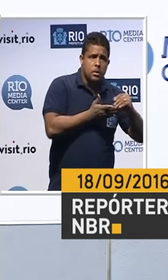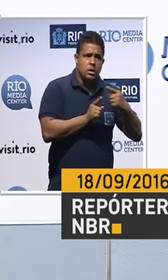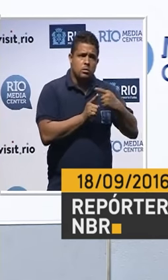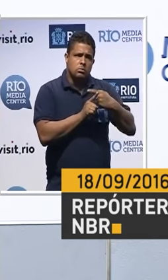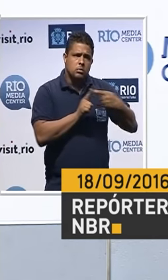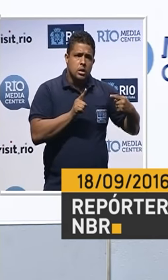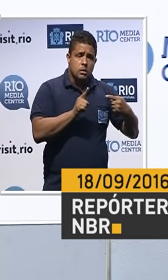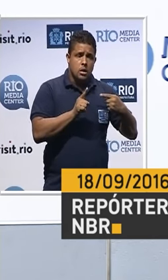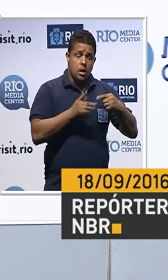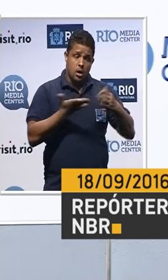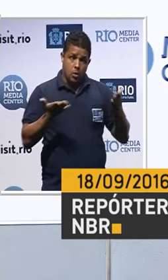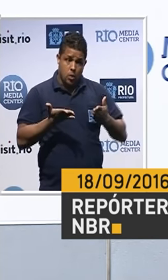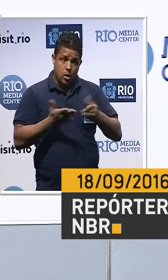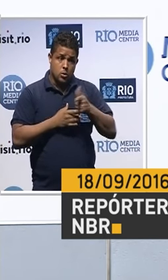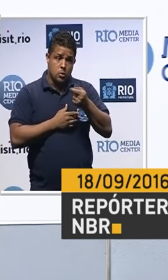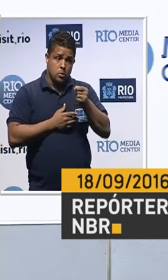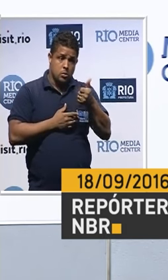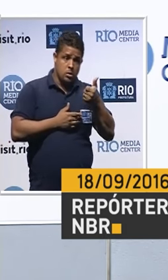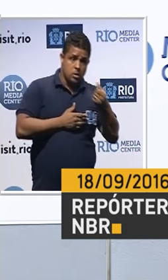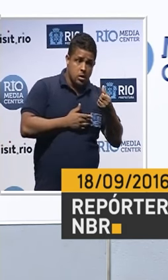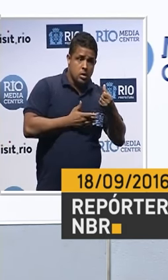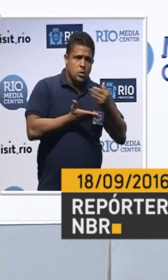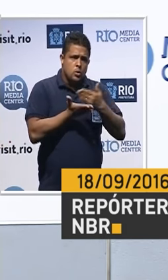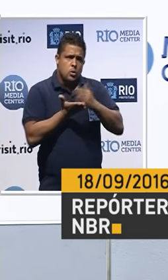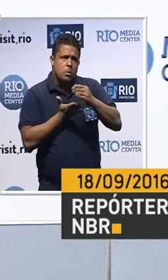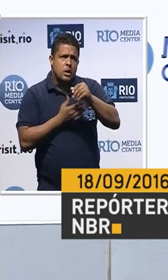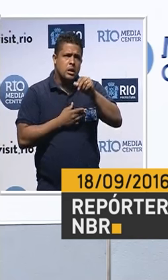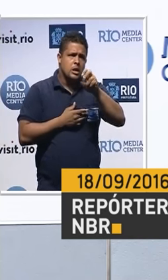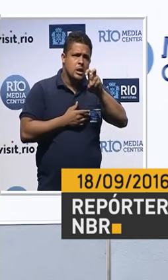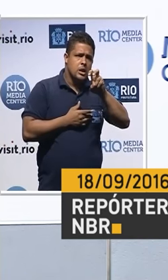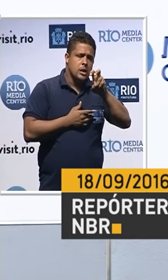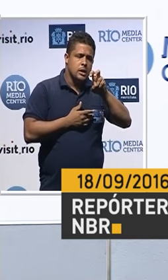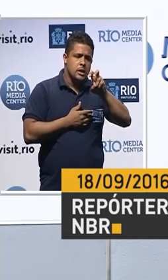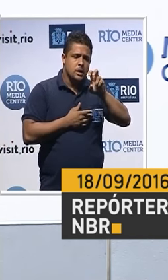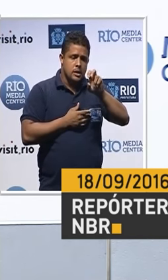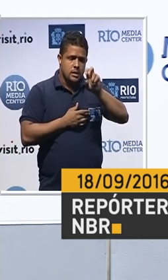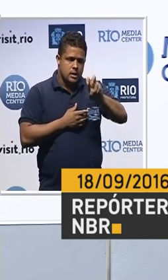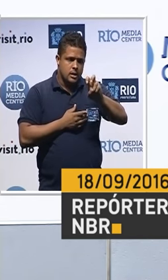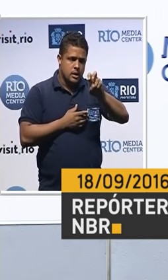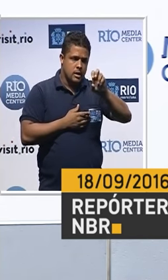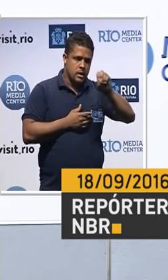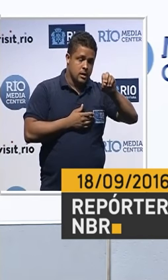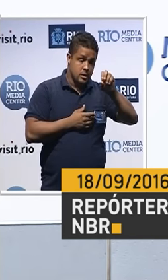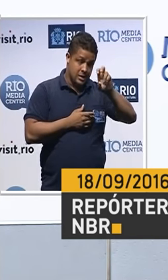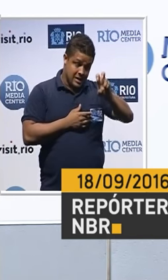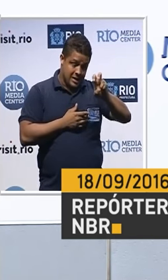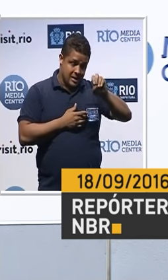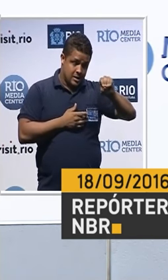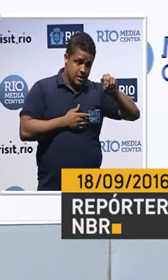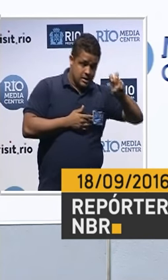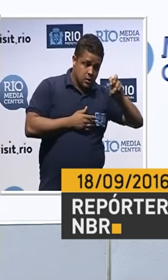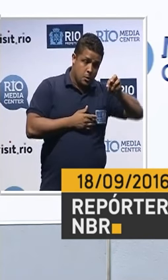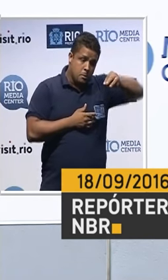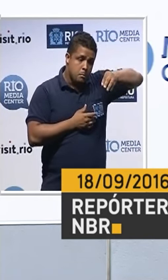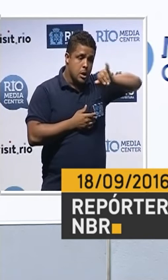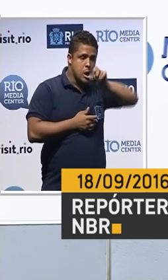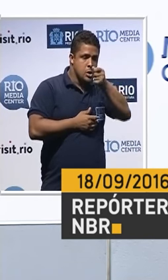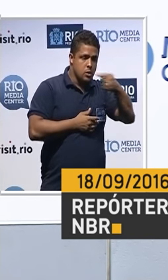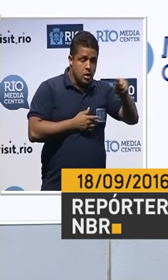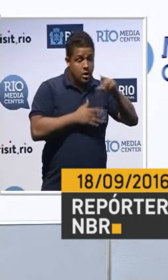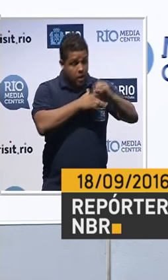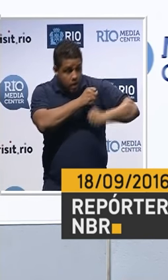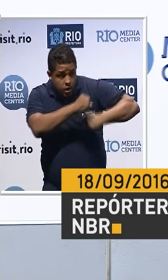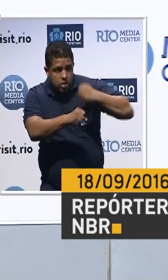sobraram para esse ano um espaço orçamentário de 505 milhões. A previsão para o próximo ano, descontando